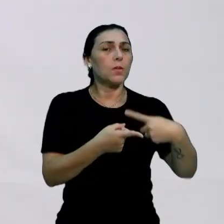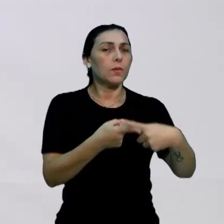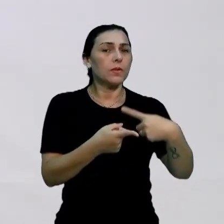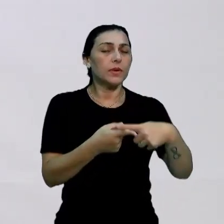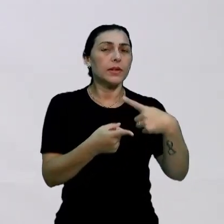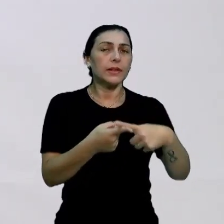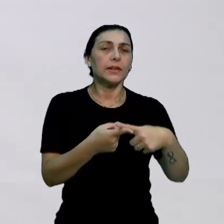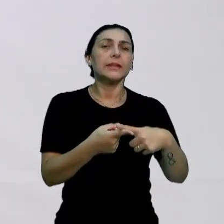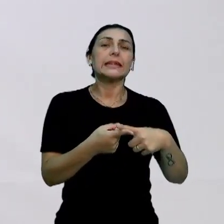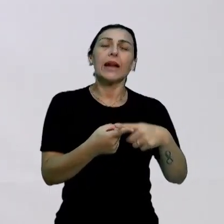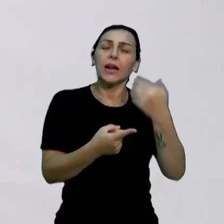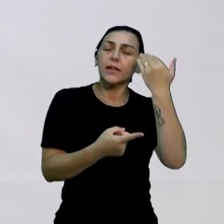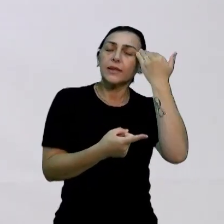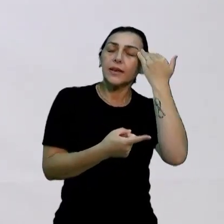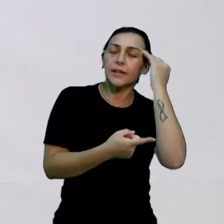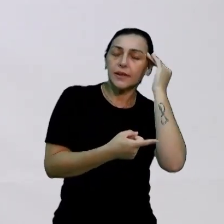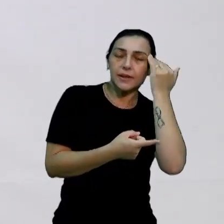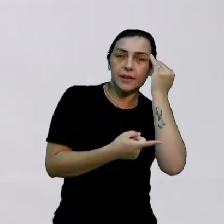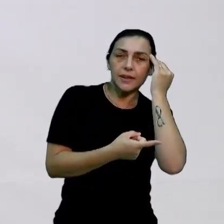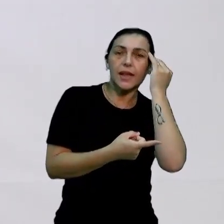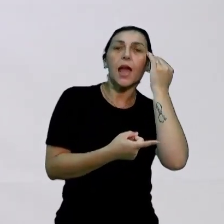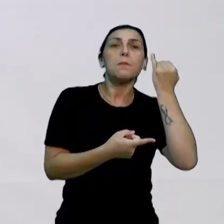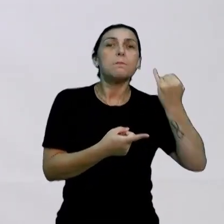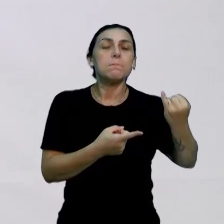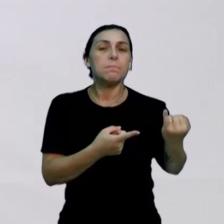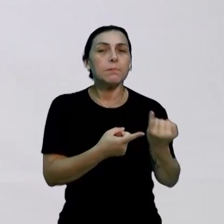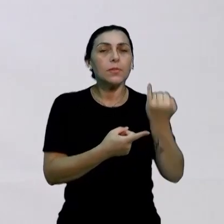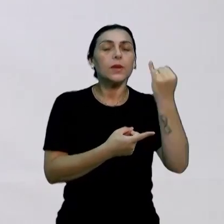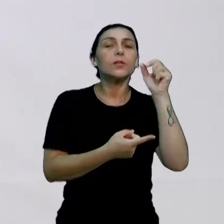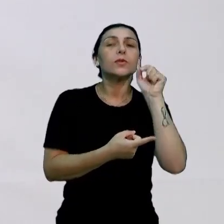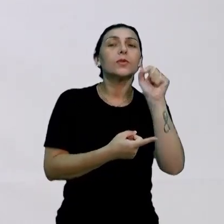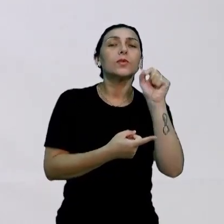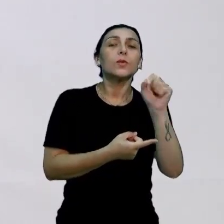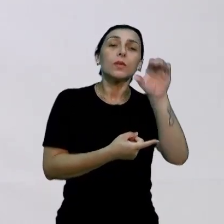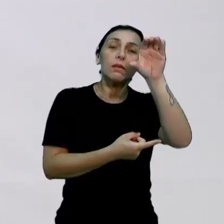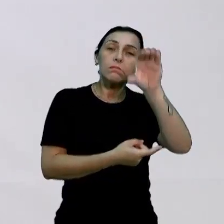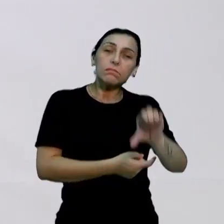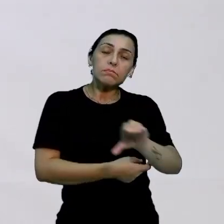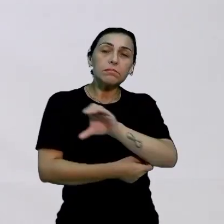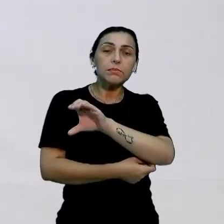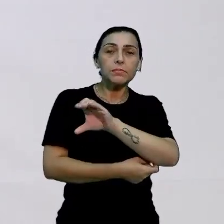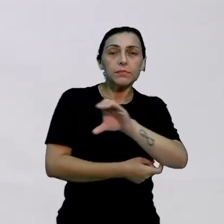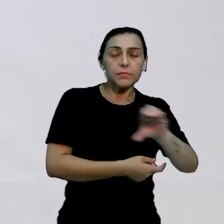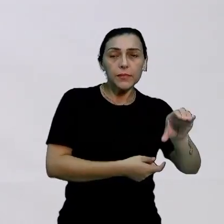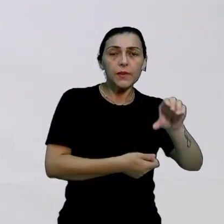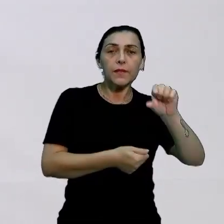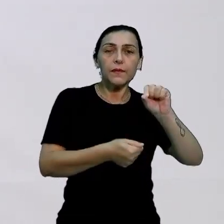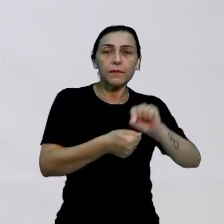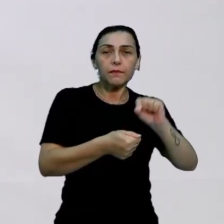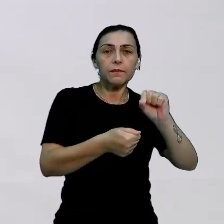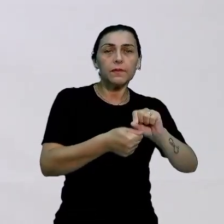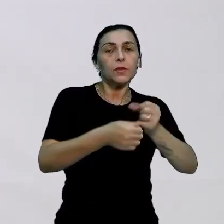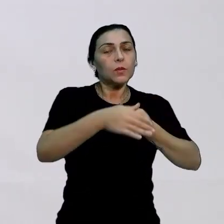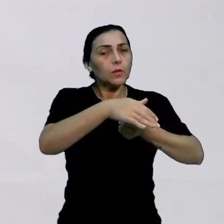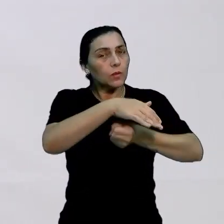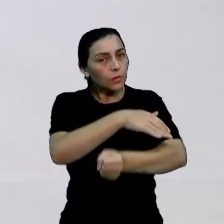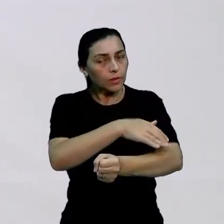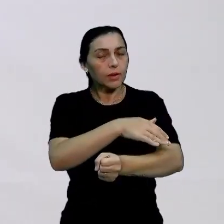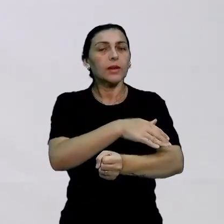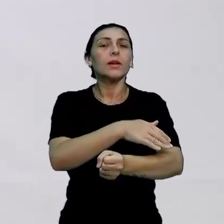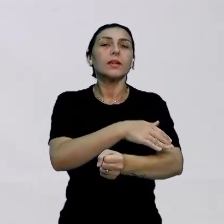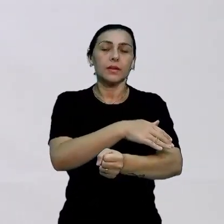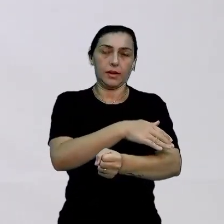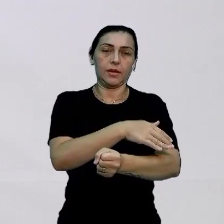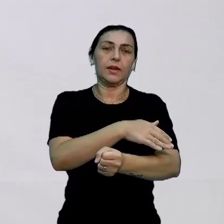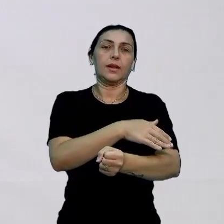ele vai dar a entender que seria interessante que o catolicismo fosse implementado, implantado ali